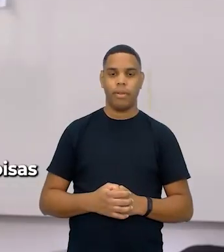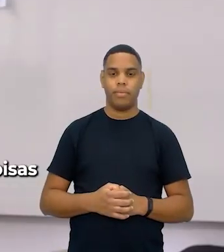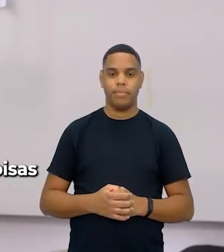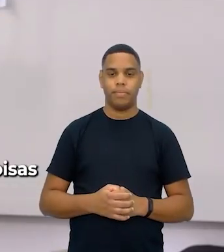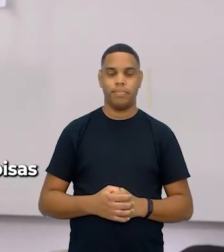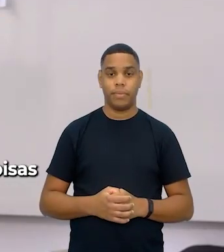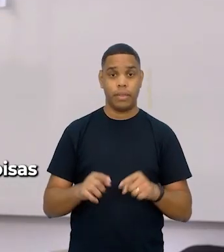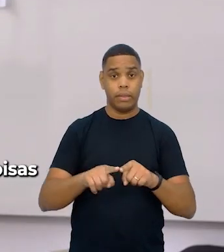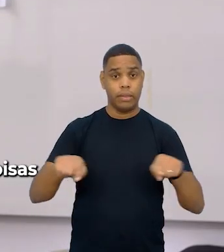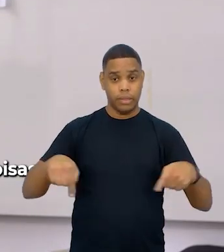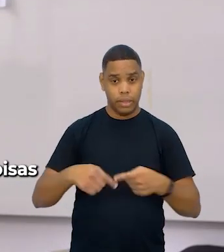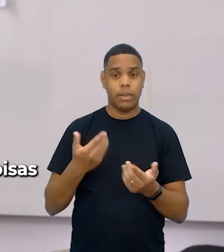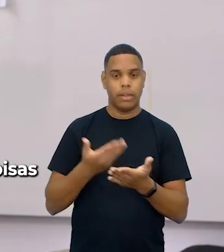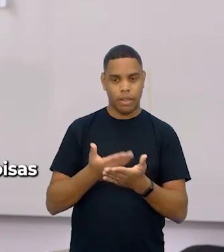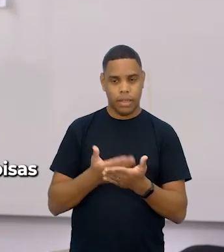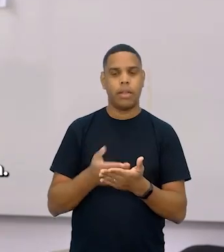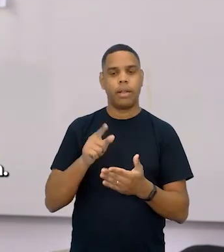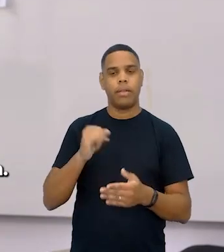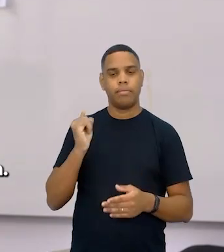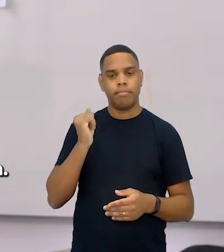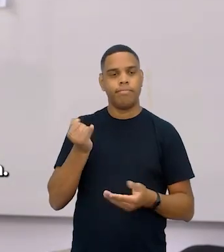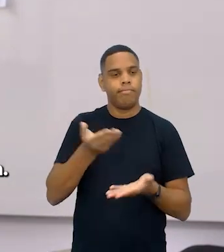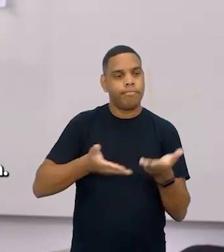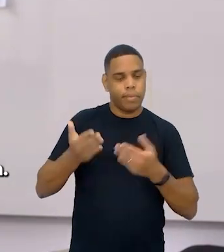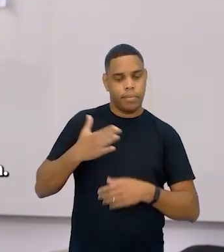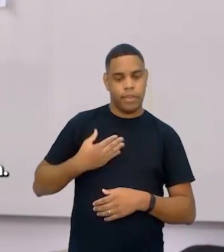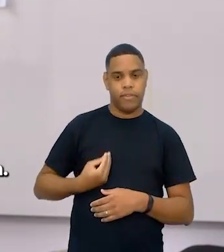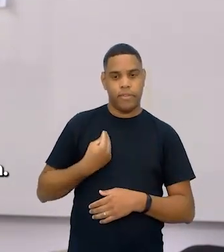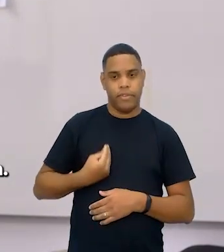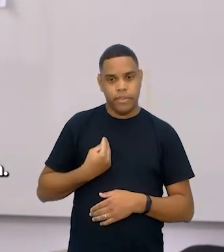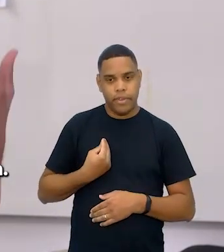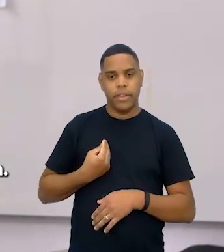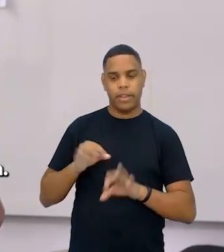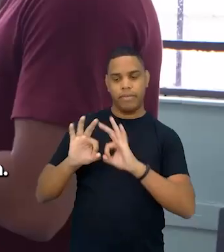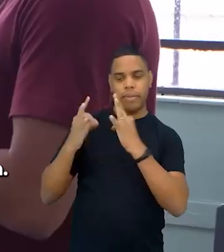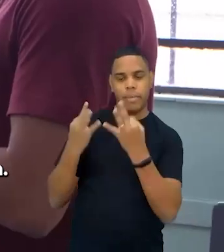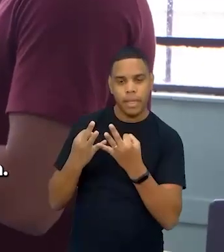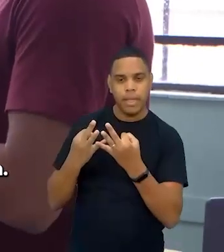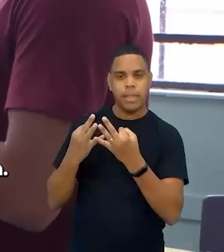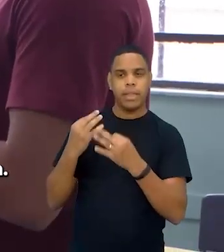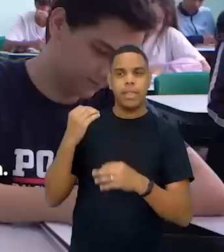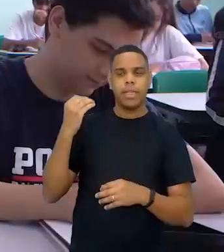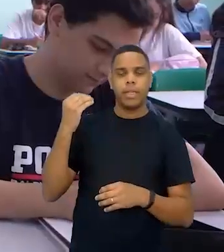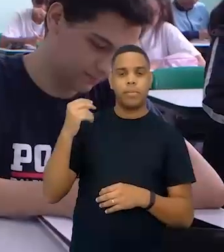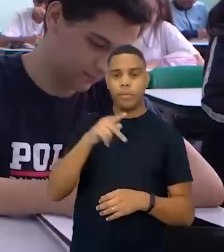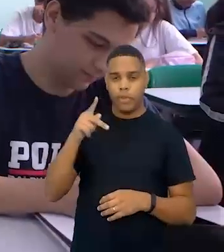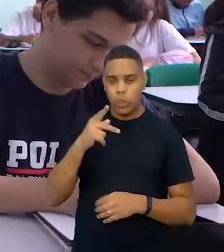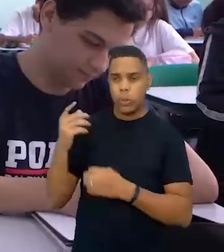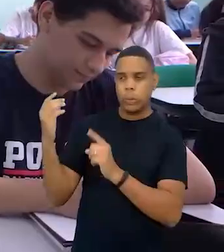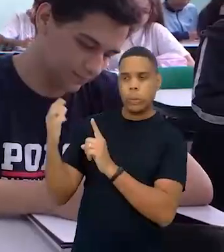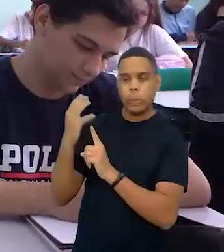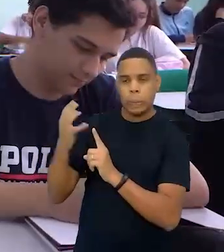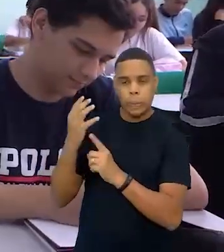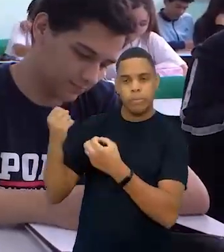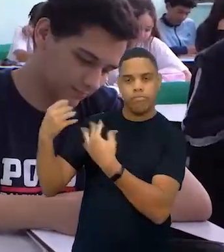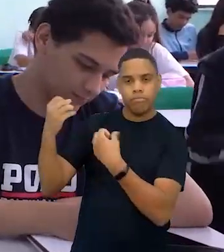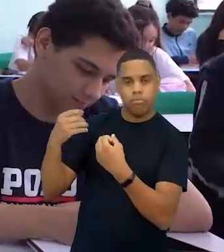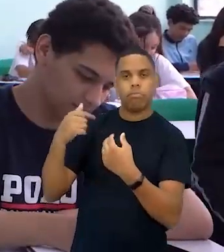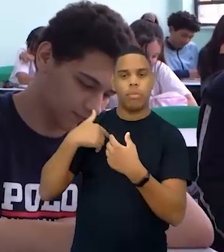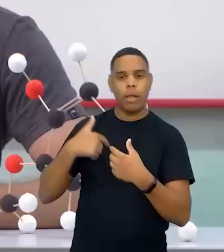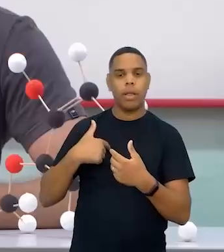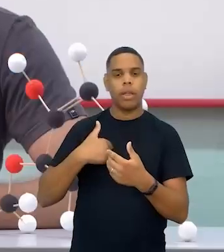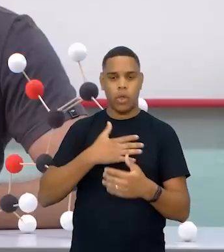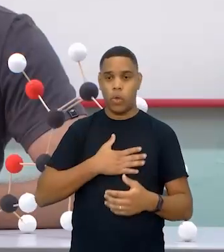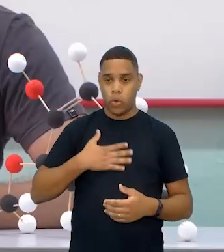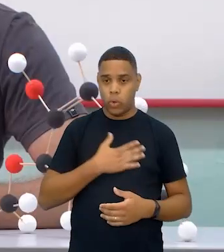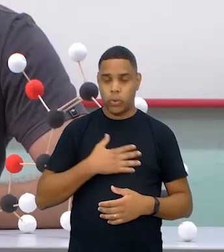Estar em sala de aula é um encontro de várias coisas da minha vida, desde a minha família, desde os professores que me influenciaram, e é um encontro das coisas que eu